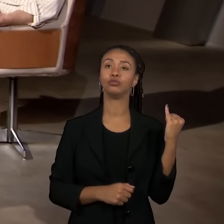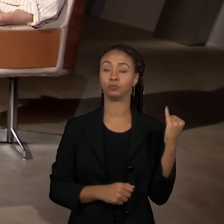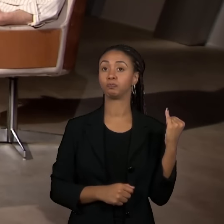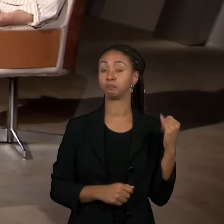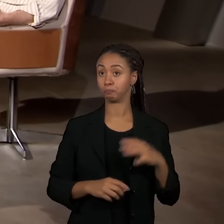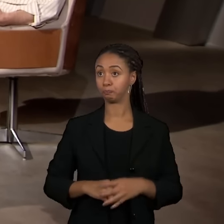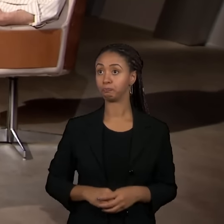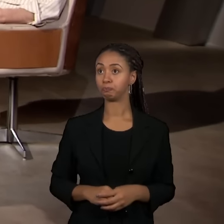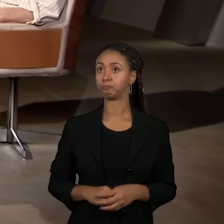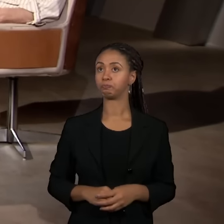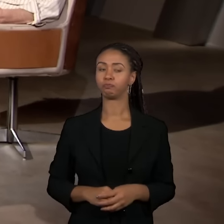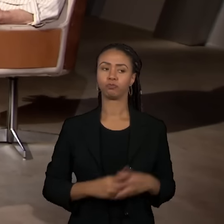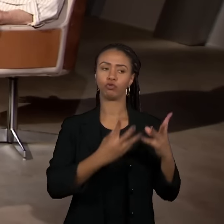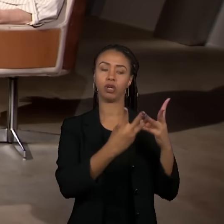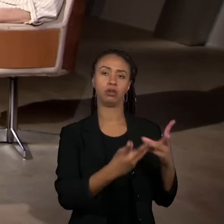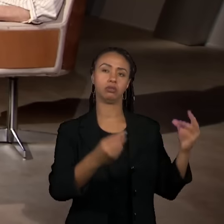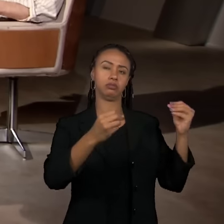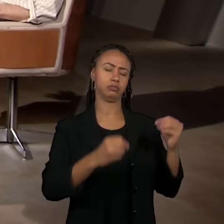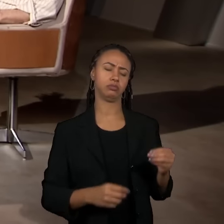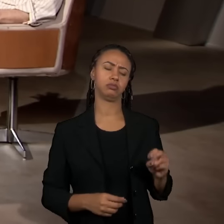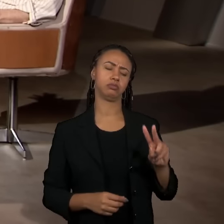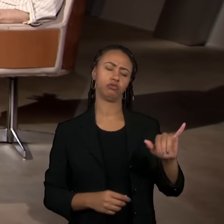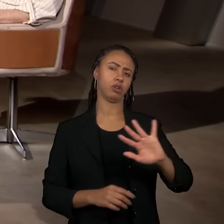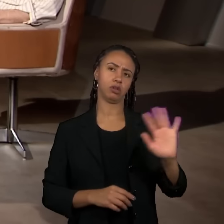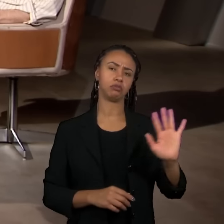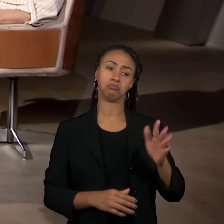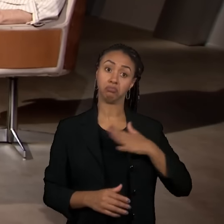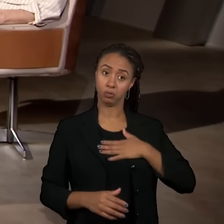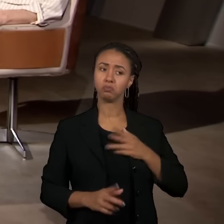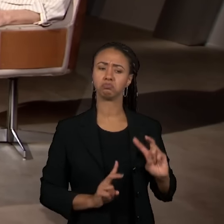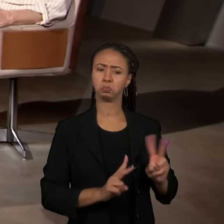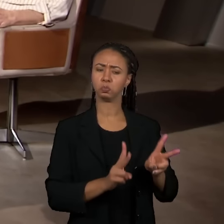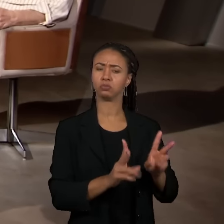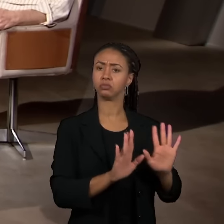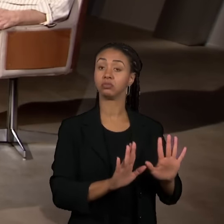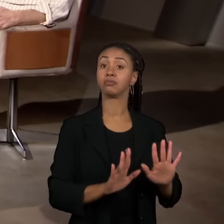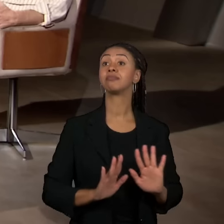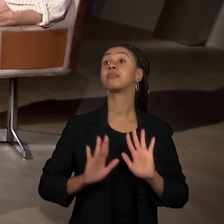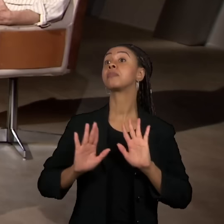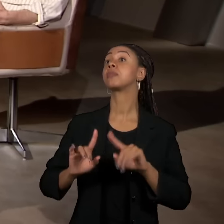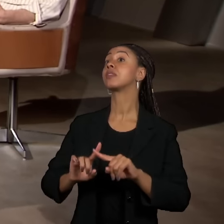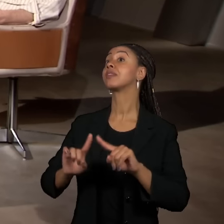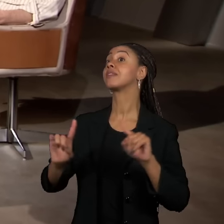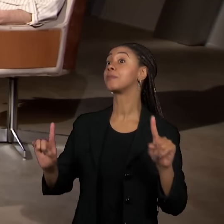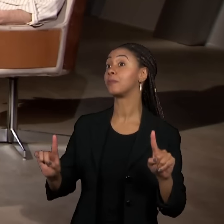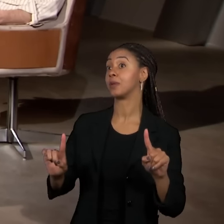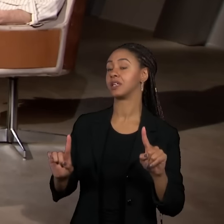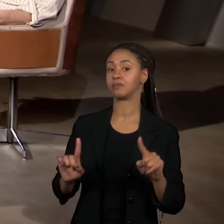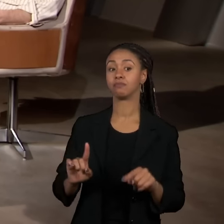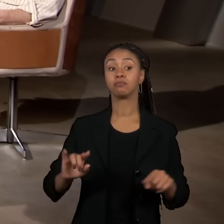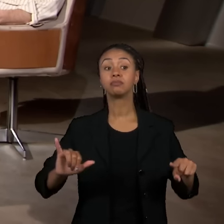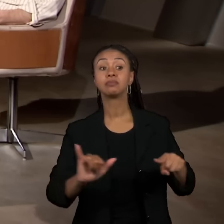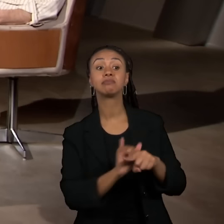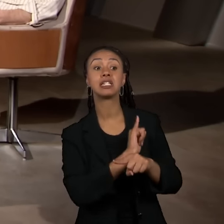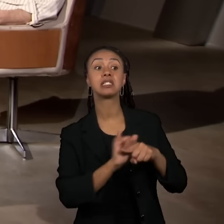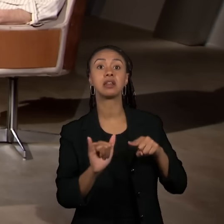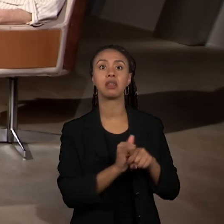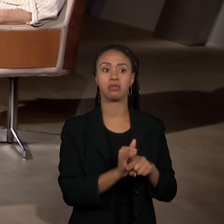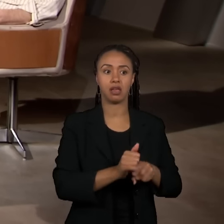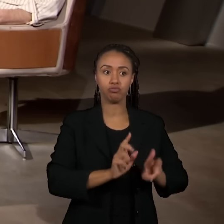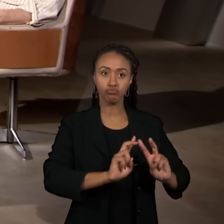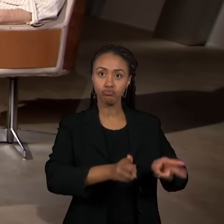sentido Então para mim continua agora a maneira como a gente vai trabalhar isso né